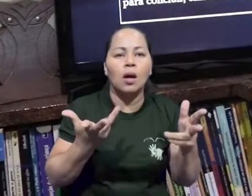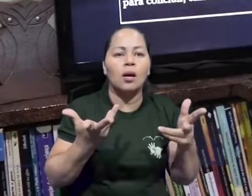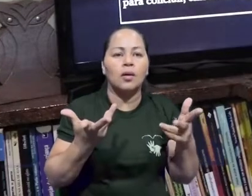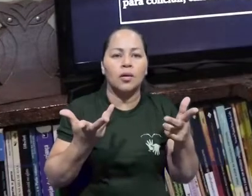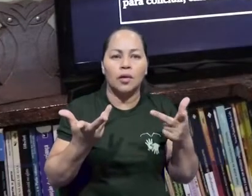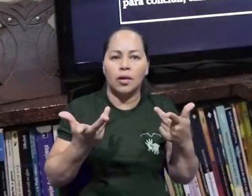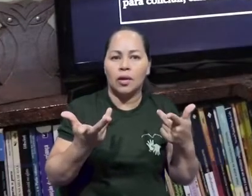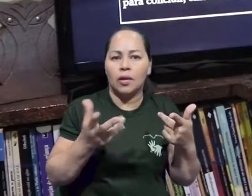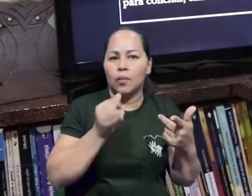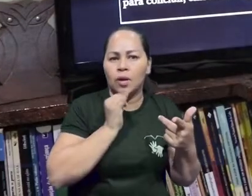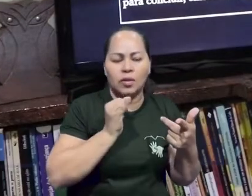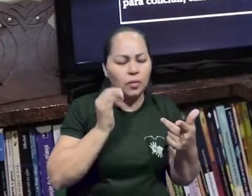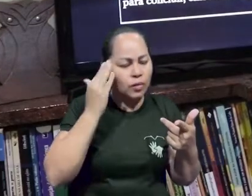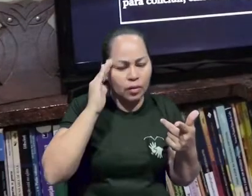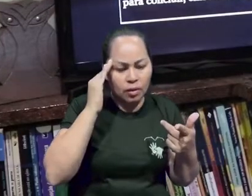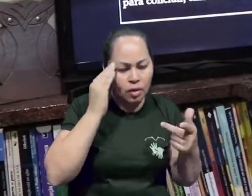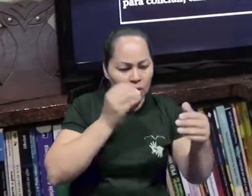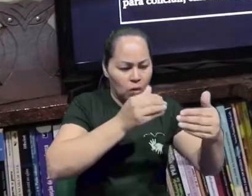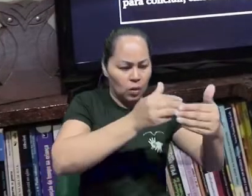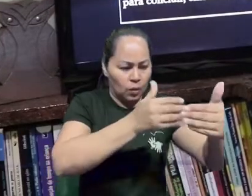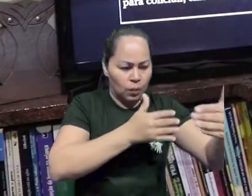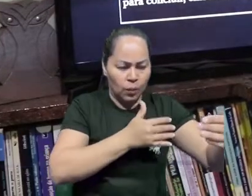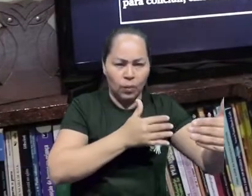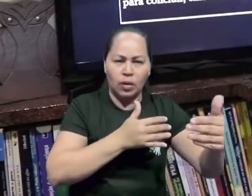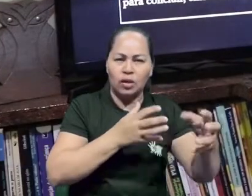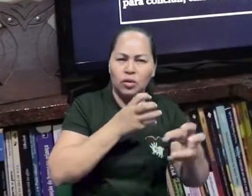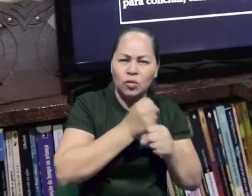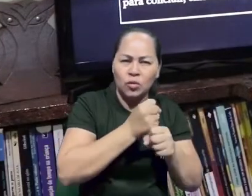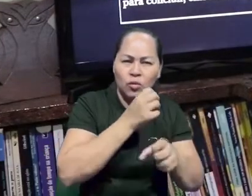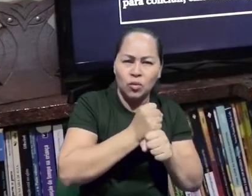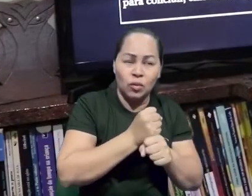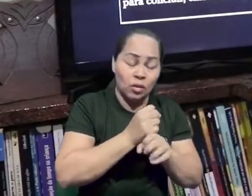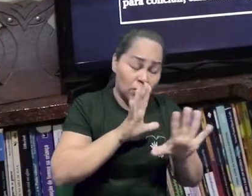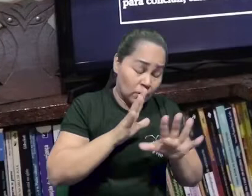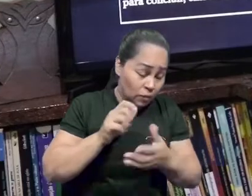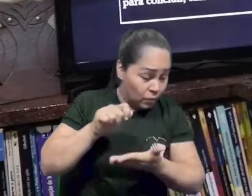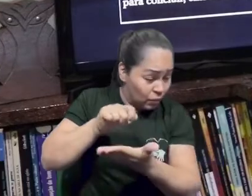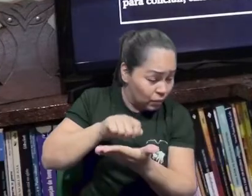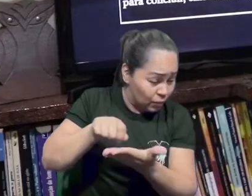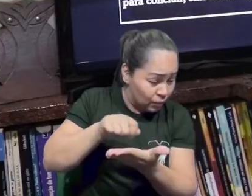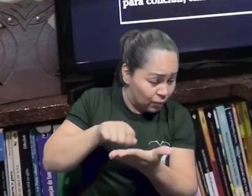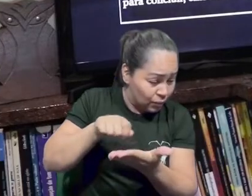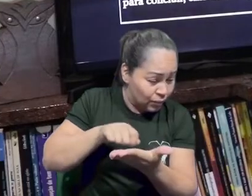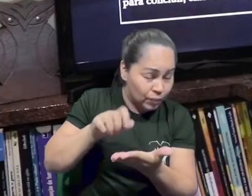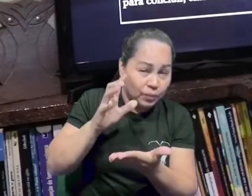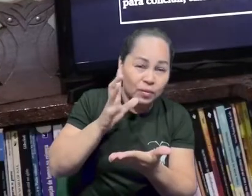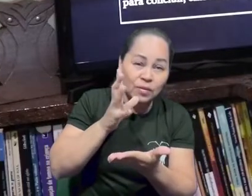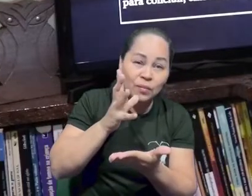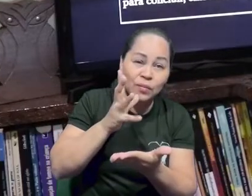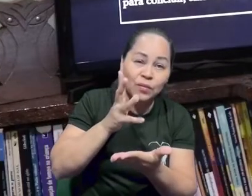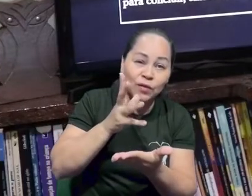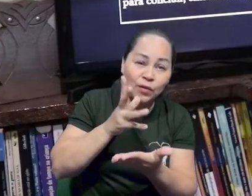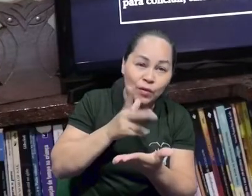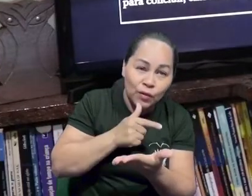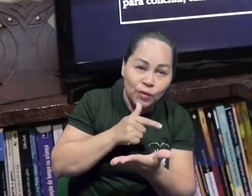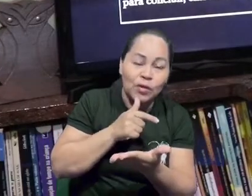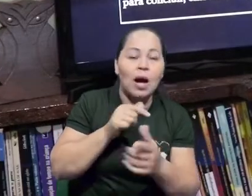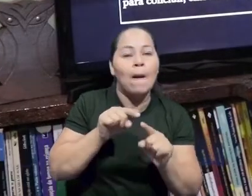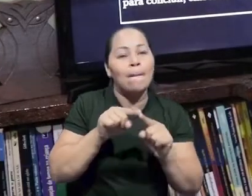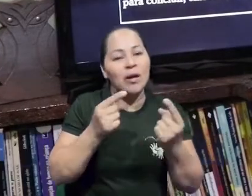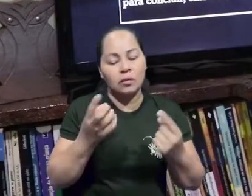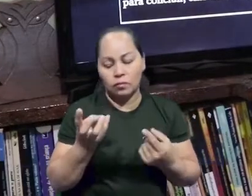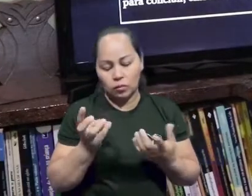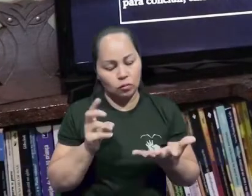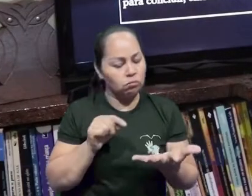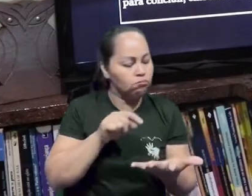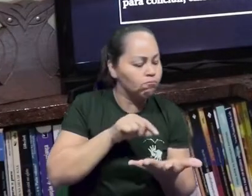não interpreta situações problemas. Em operações de adição, leva tempo para concluir, embora consiga